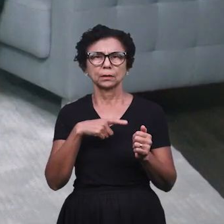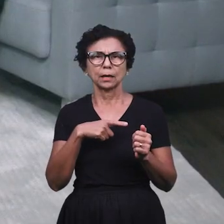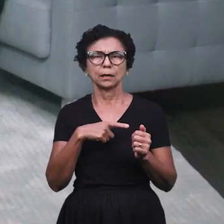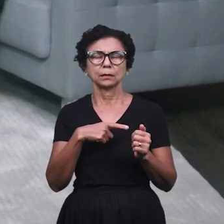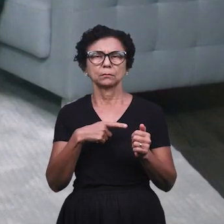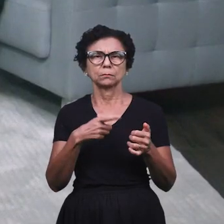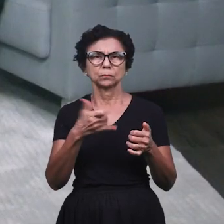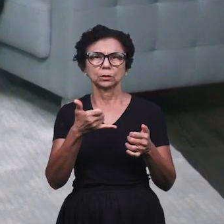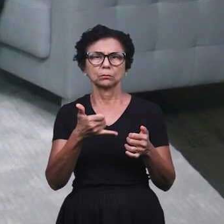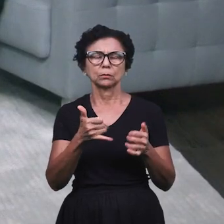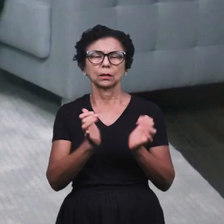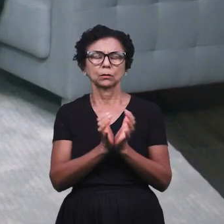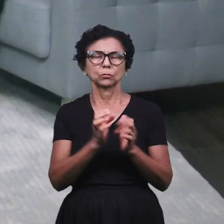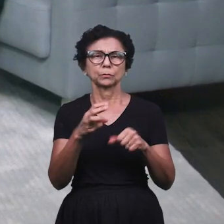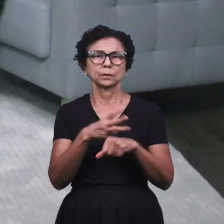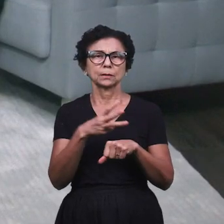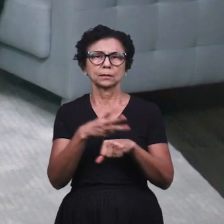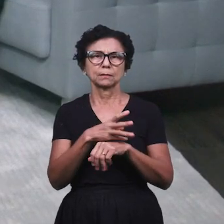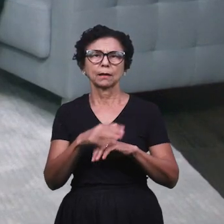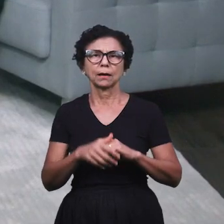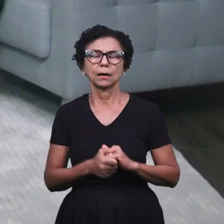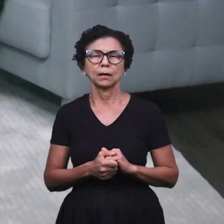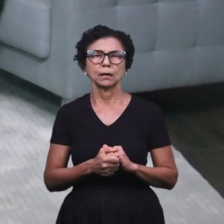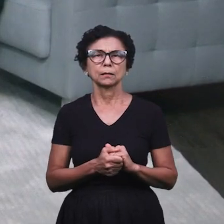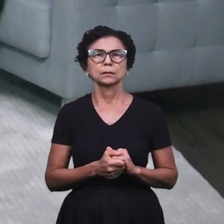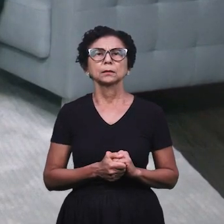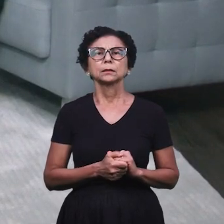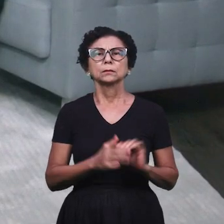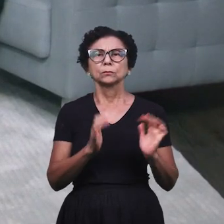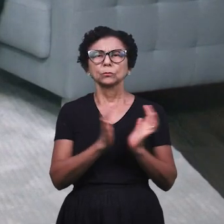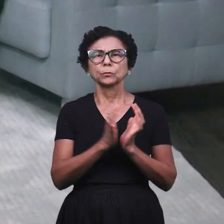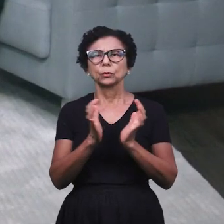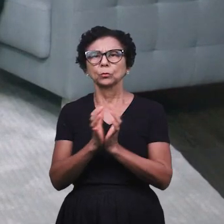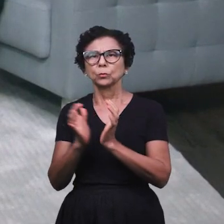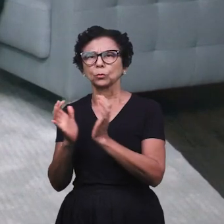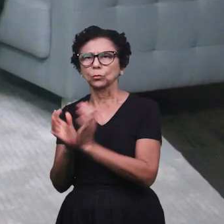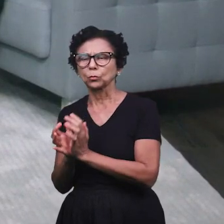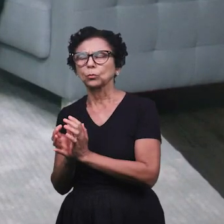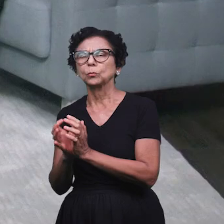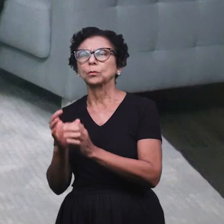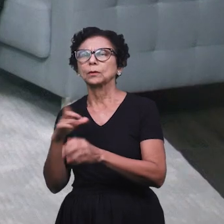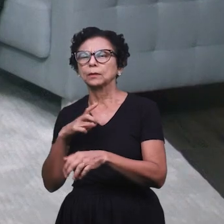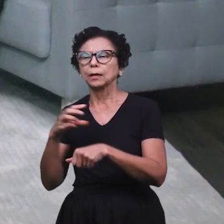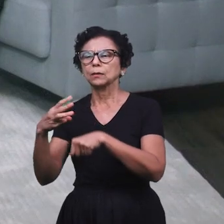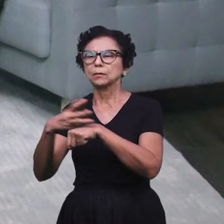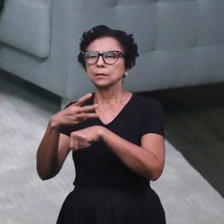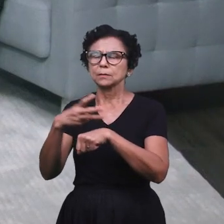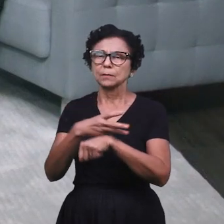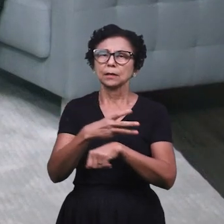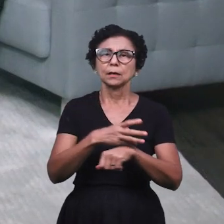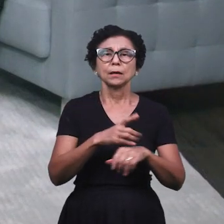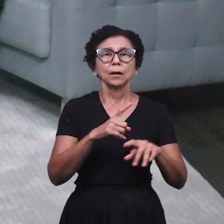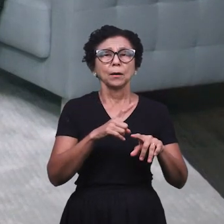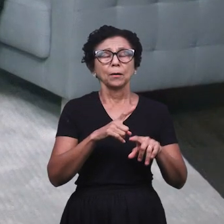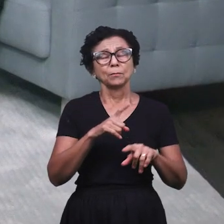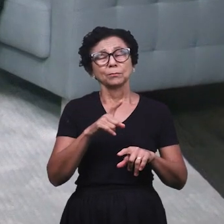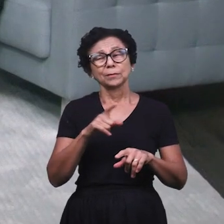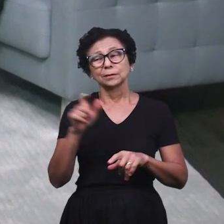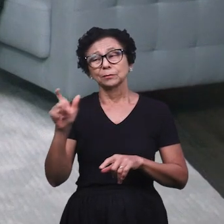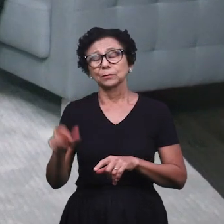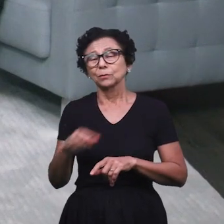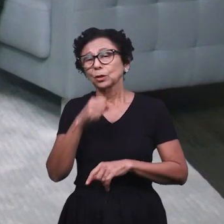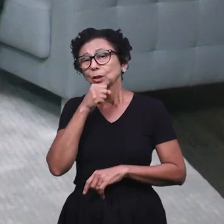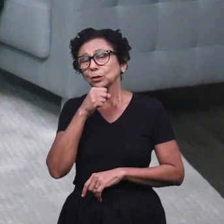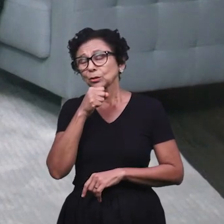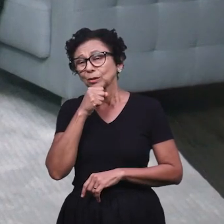o próprio grupo de assistência tem o seu grupo de WhatsApp, e às vezes algum idoso tem uma certa